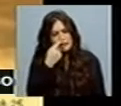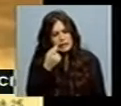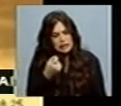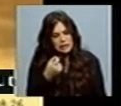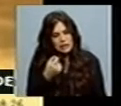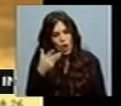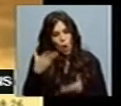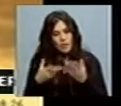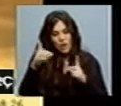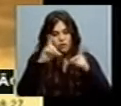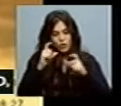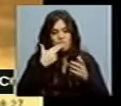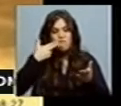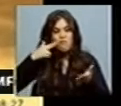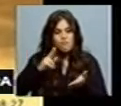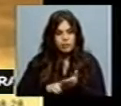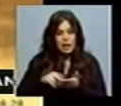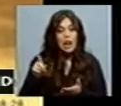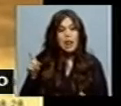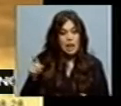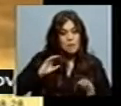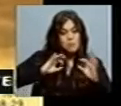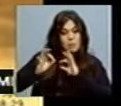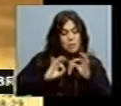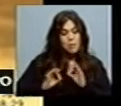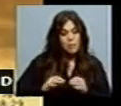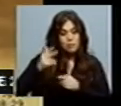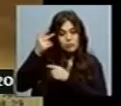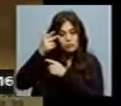fotografado. Esta sonda Huygens estava até preparada para aterrar em